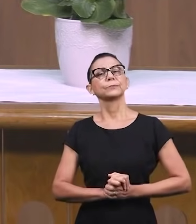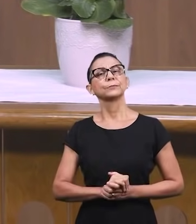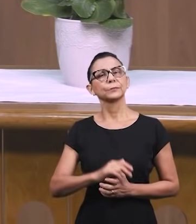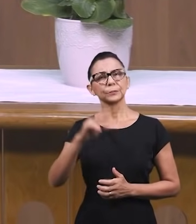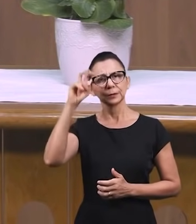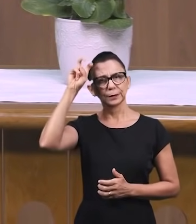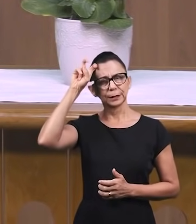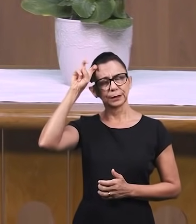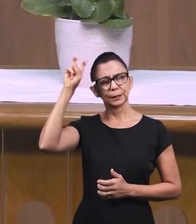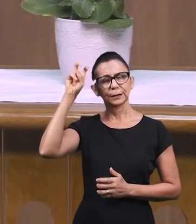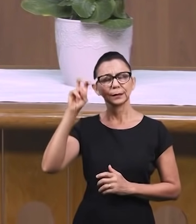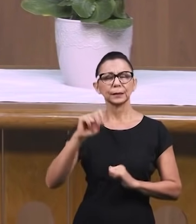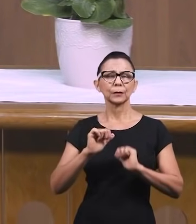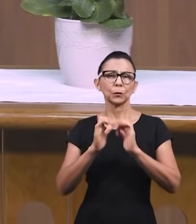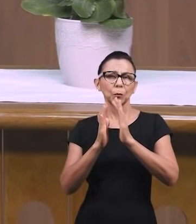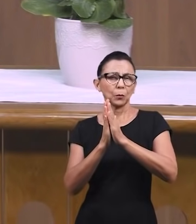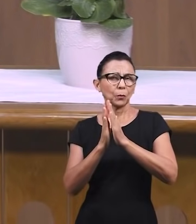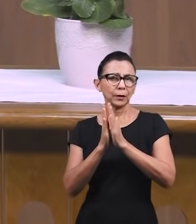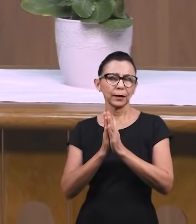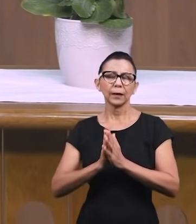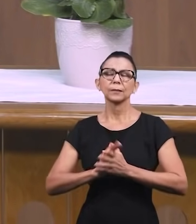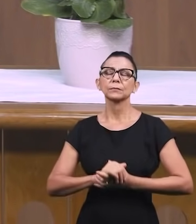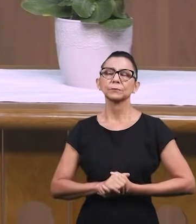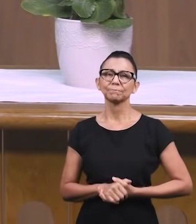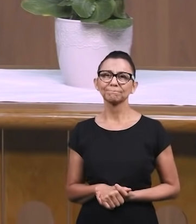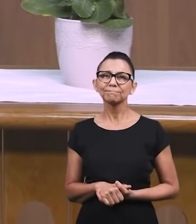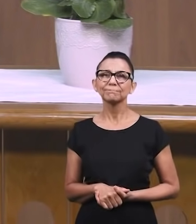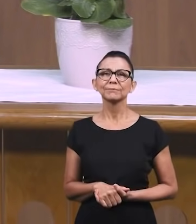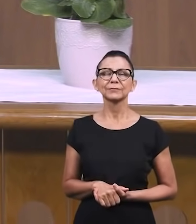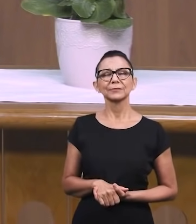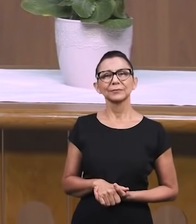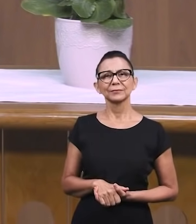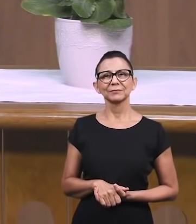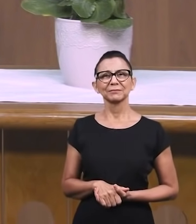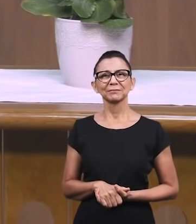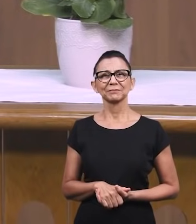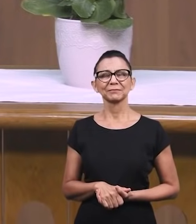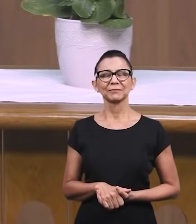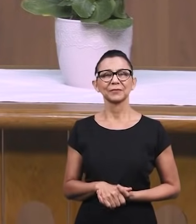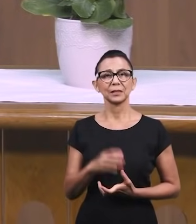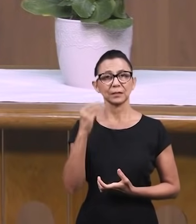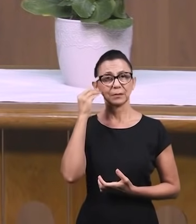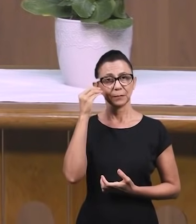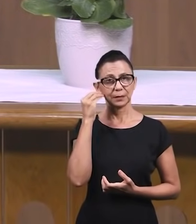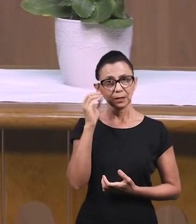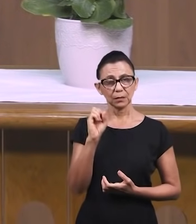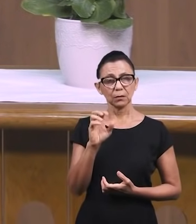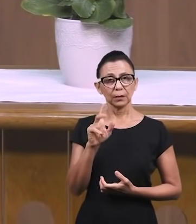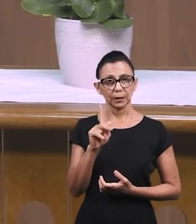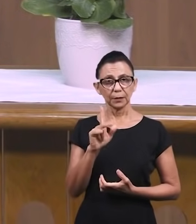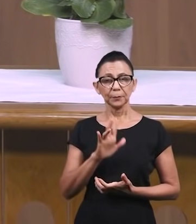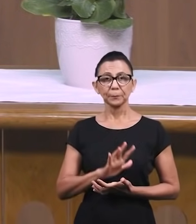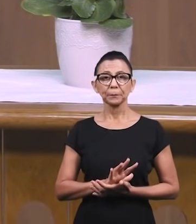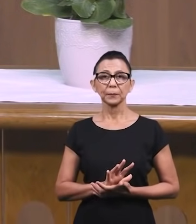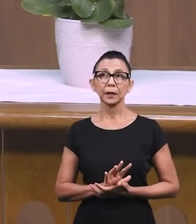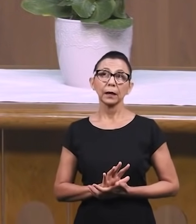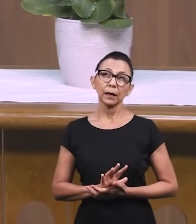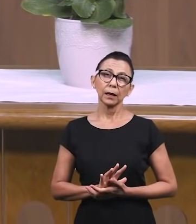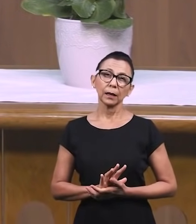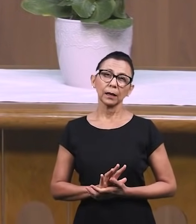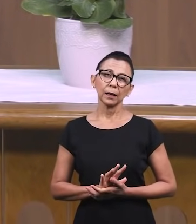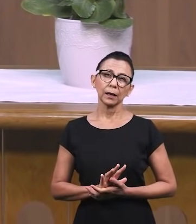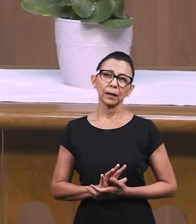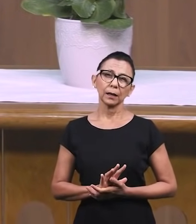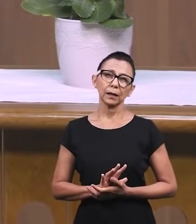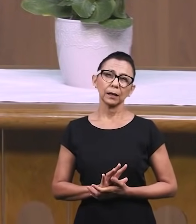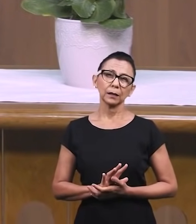um culto onde nós valorizamos a oração e você vai ter oportunidade também de viver essa experiência neste culto, tá? Já